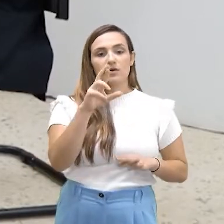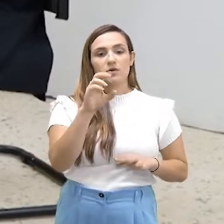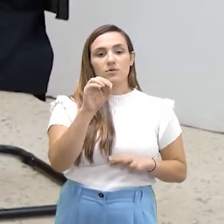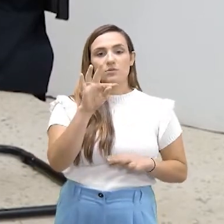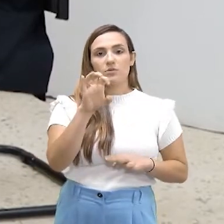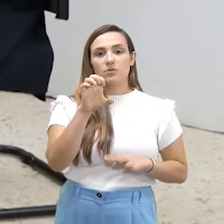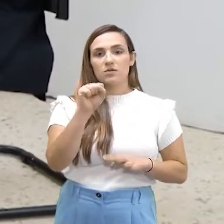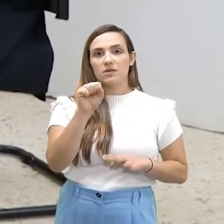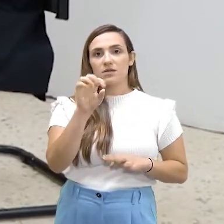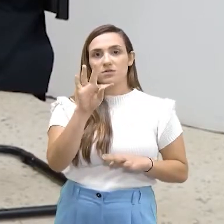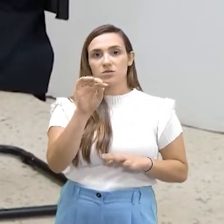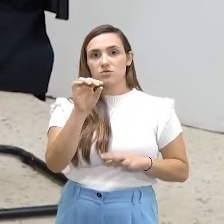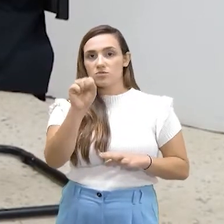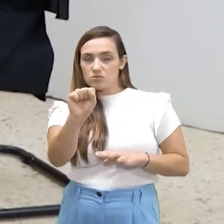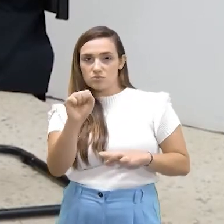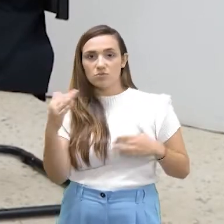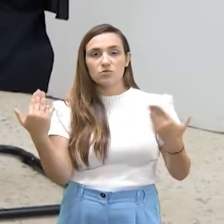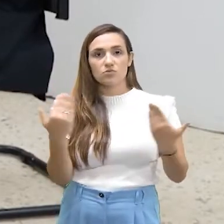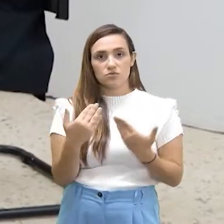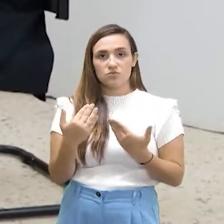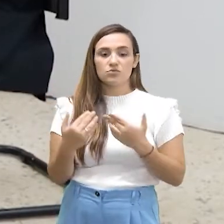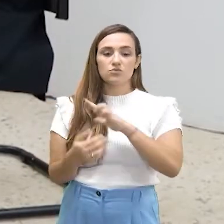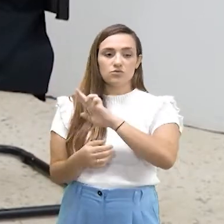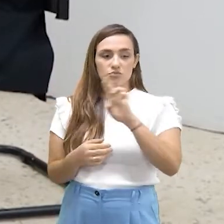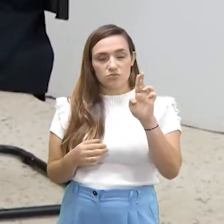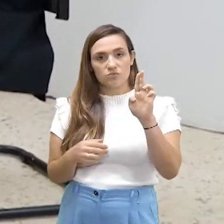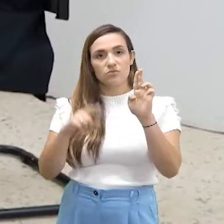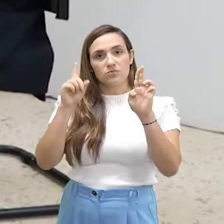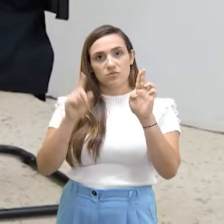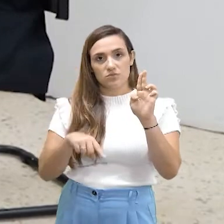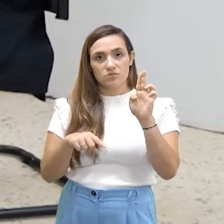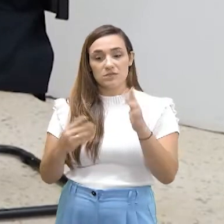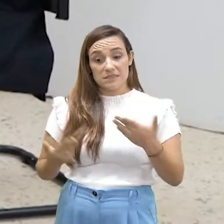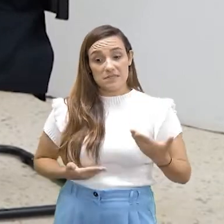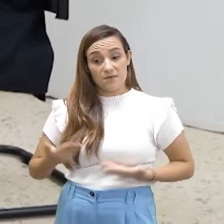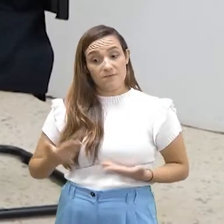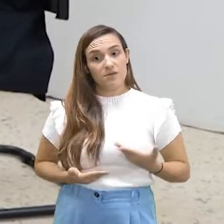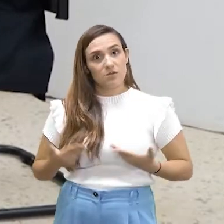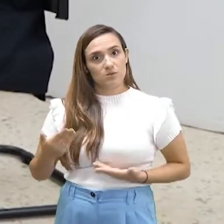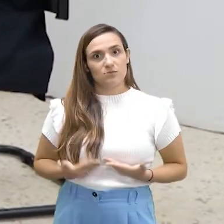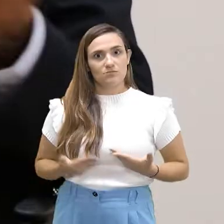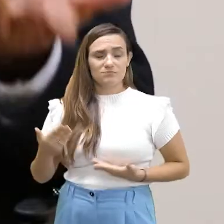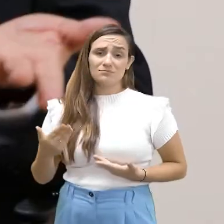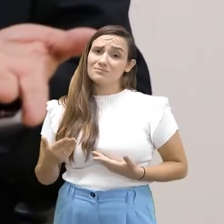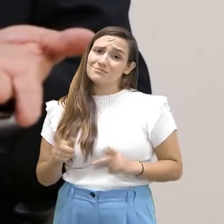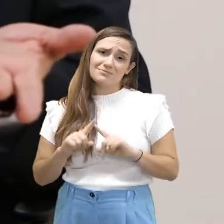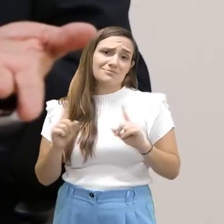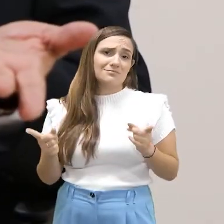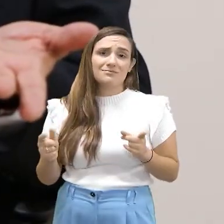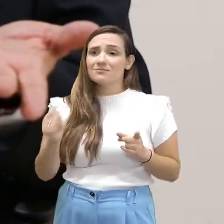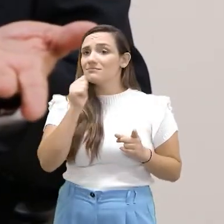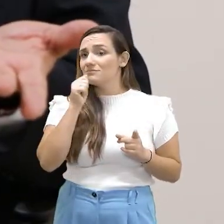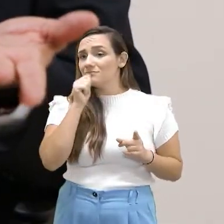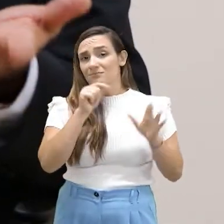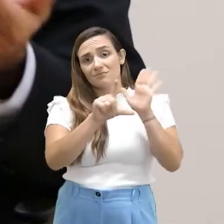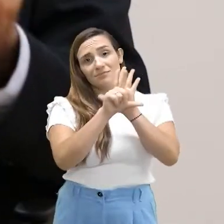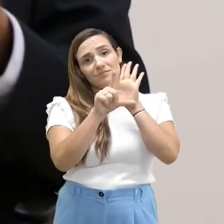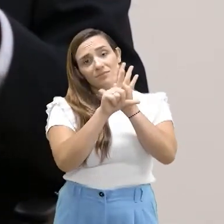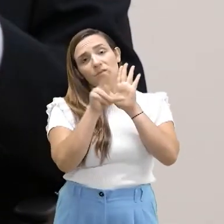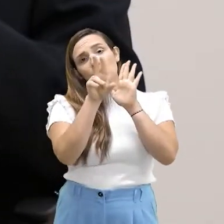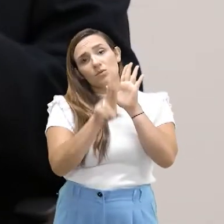e documentos, de modo que hoje a denominação teoricamente correta é serviços. Embora a